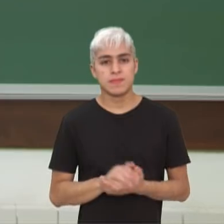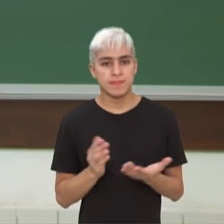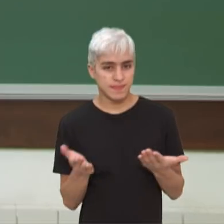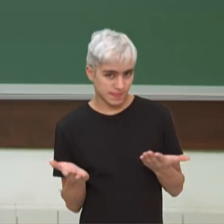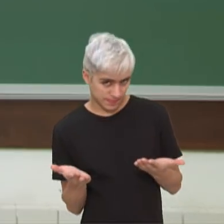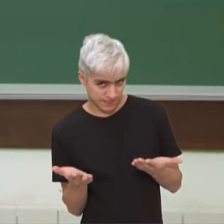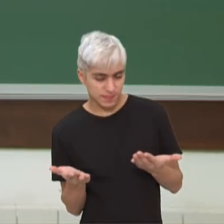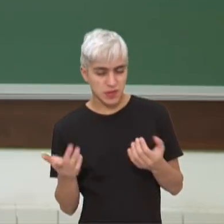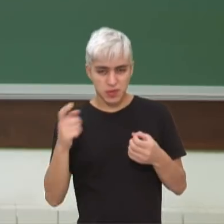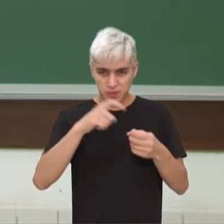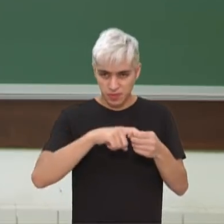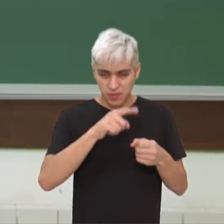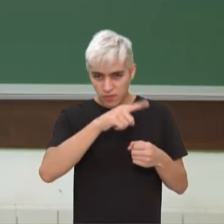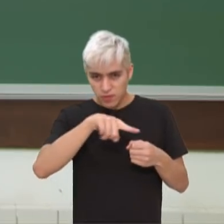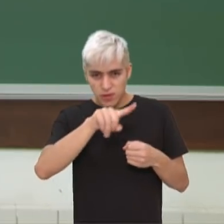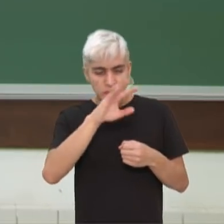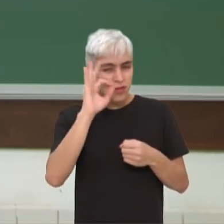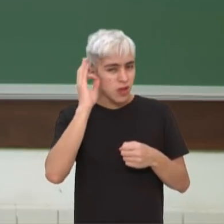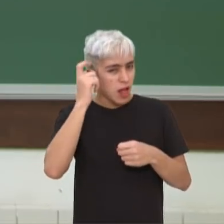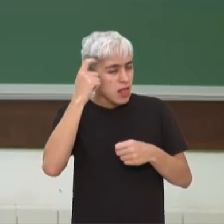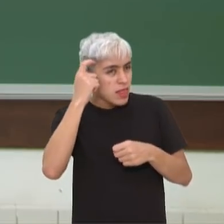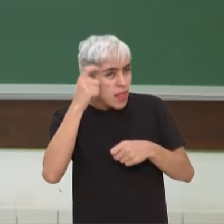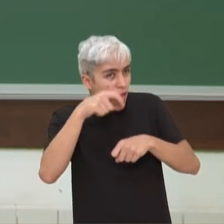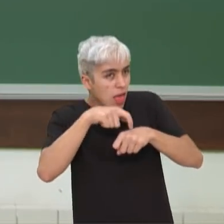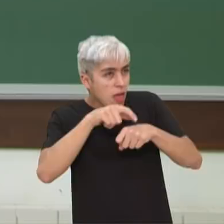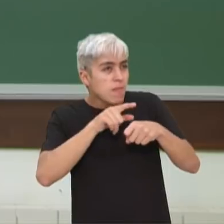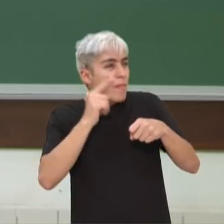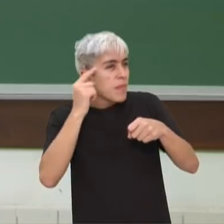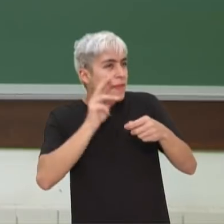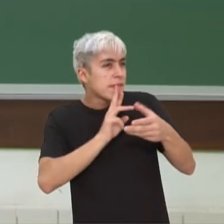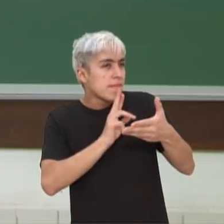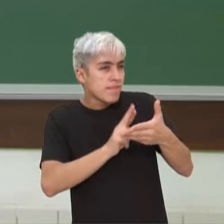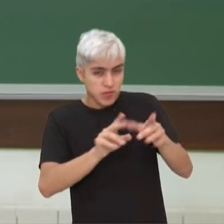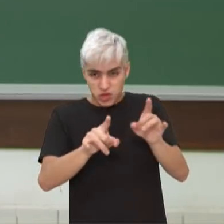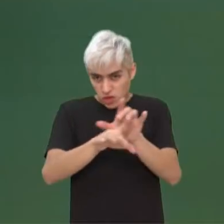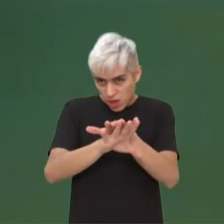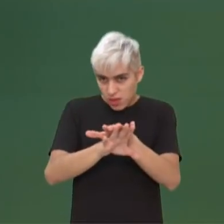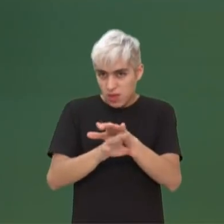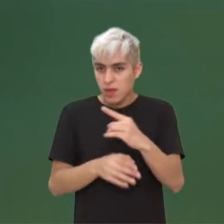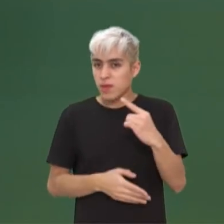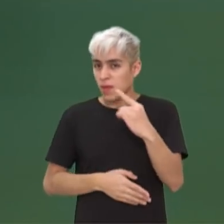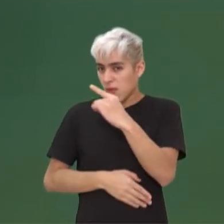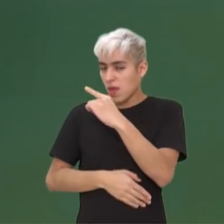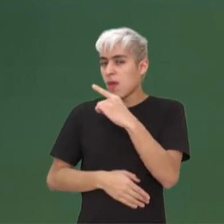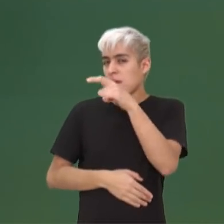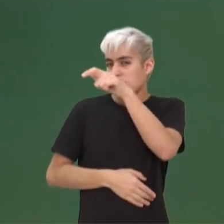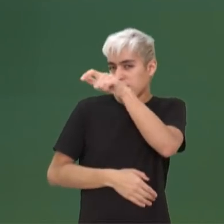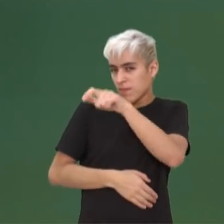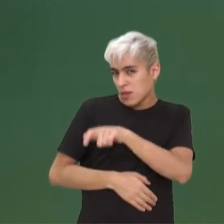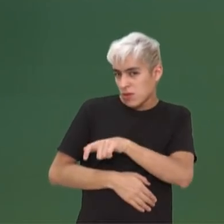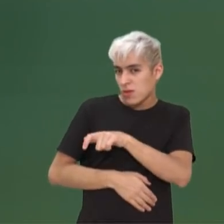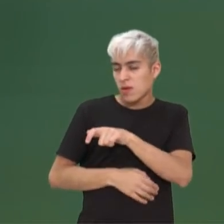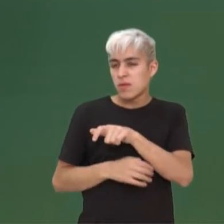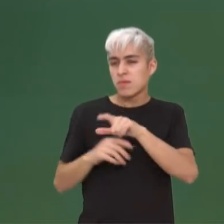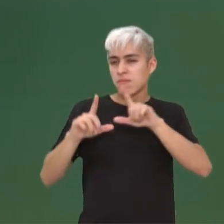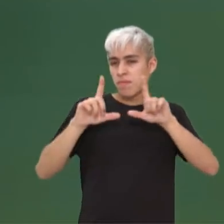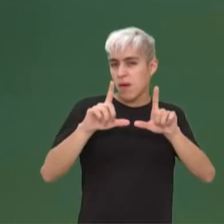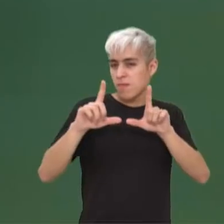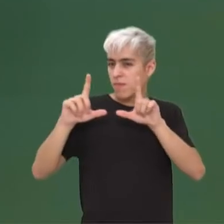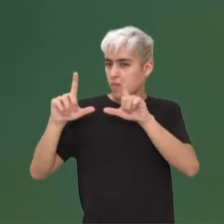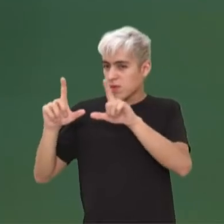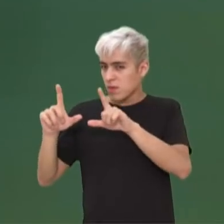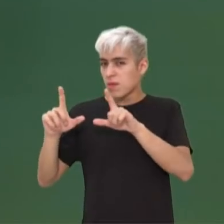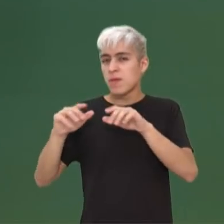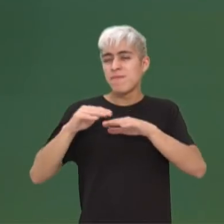Voltando aqui, agora que você teve um tempo para pensar aí na resposta, o exercício aqui, onde a pessoa ali na GIF estava